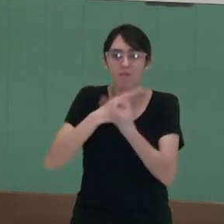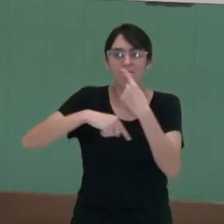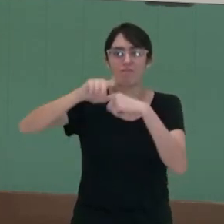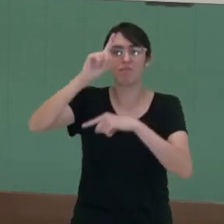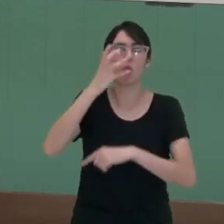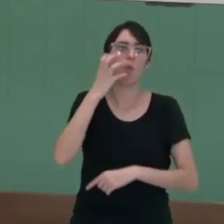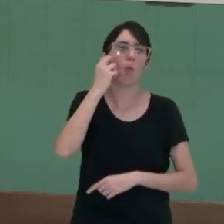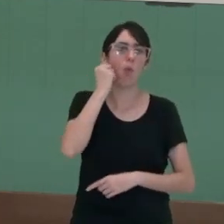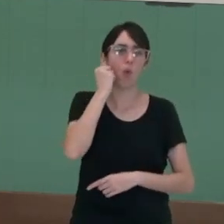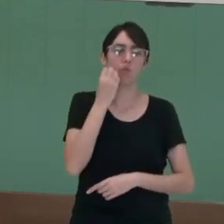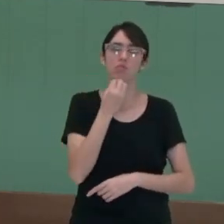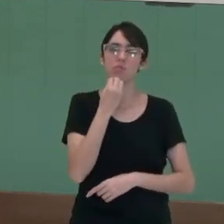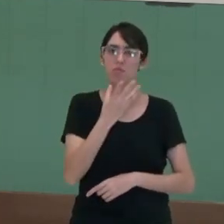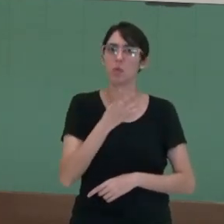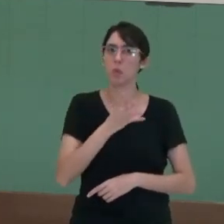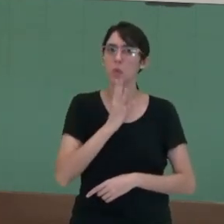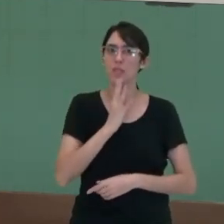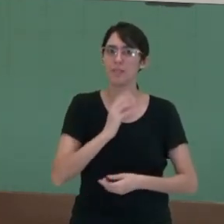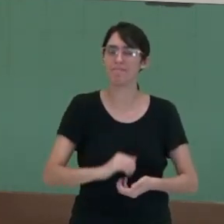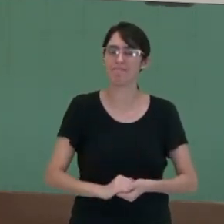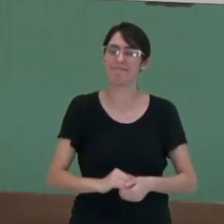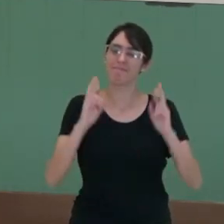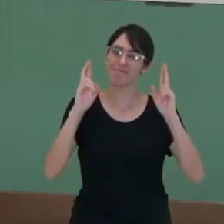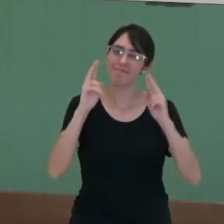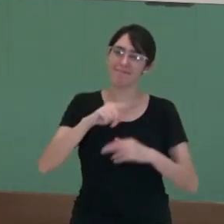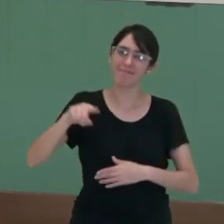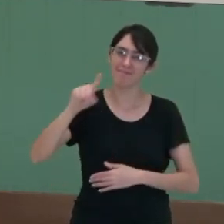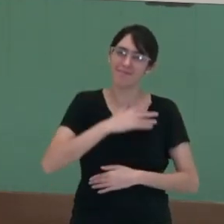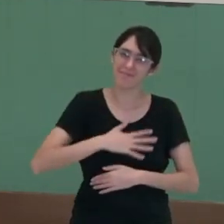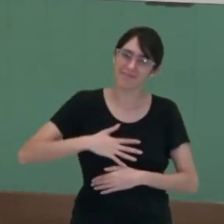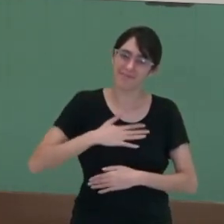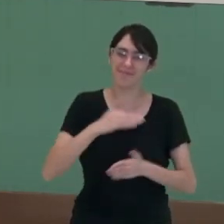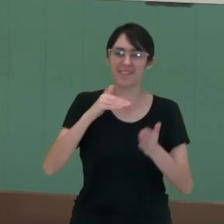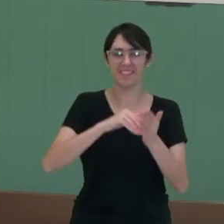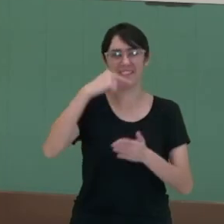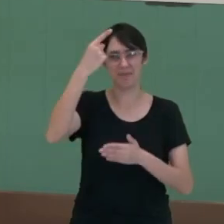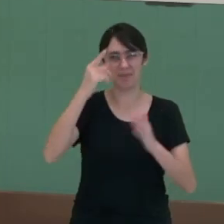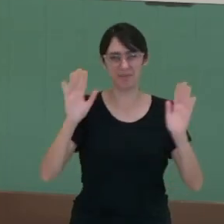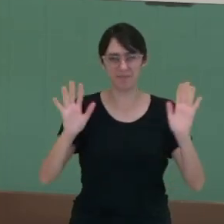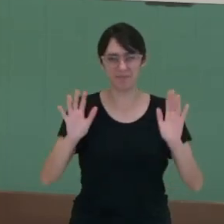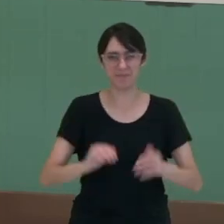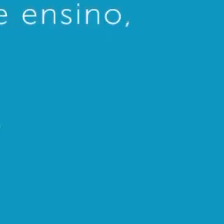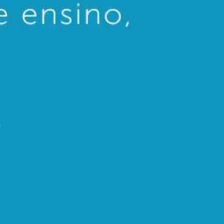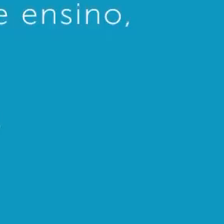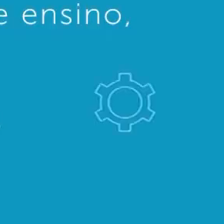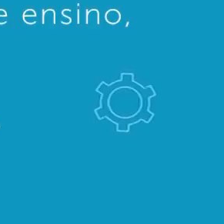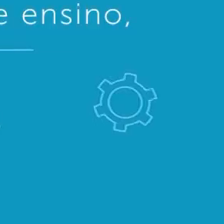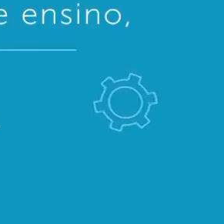realmente lucro nessa empresa. Espero que vocês tenham gostado e até breve, pessoal.